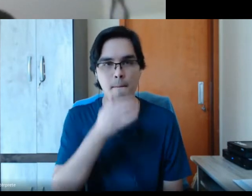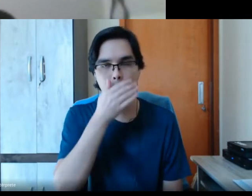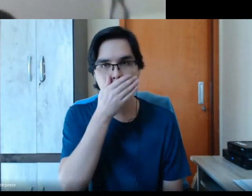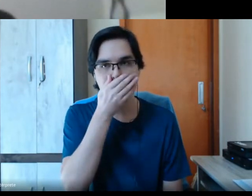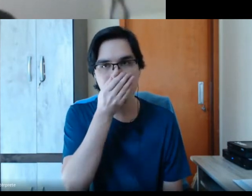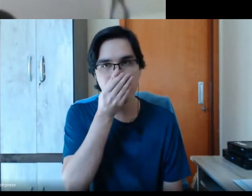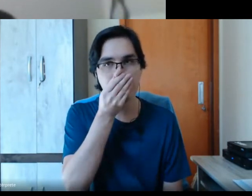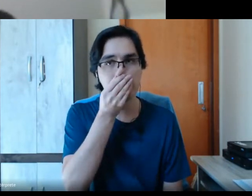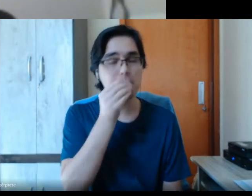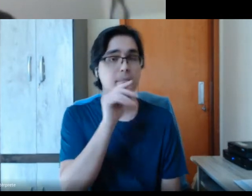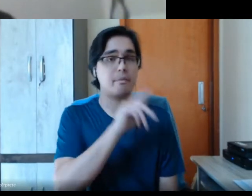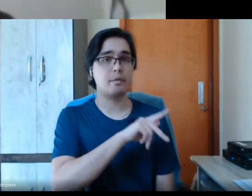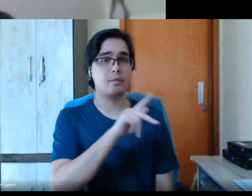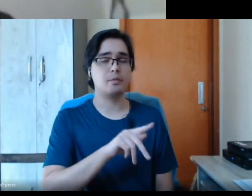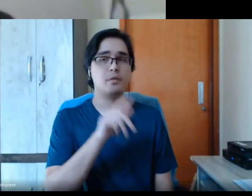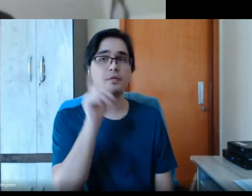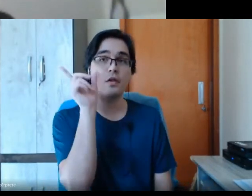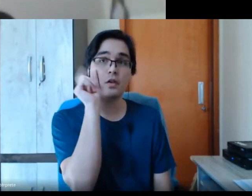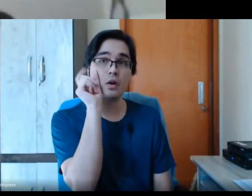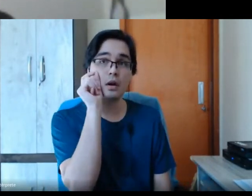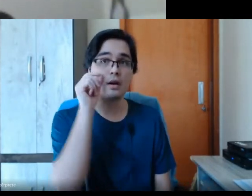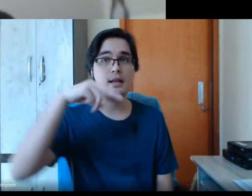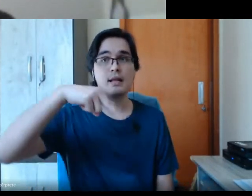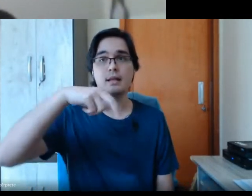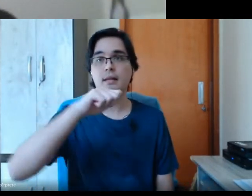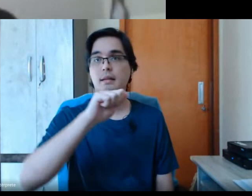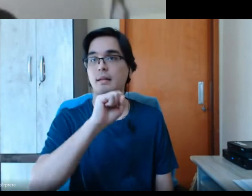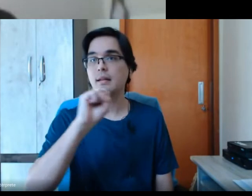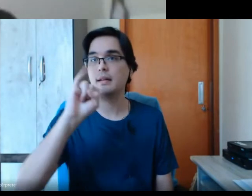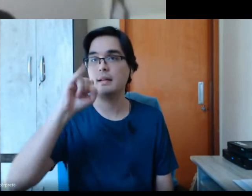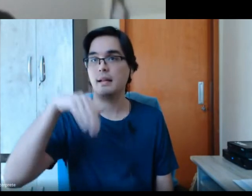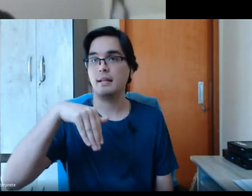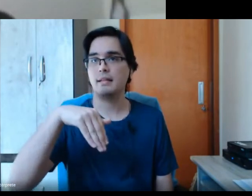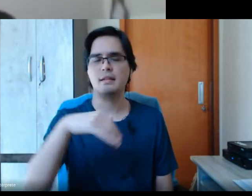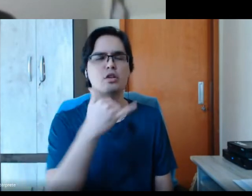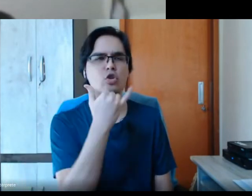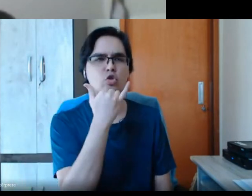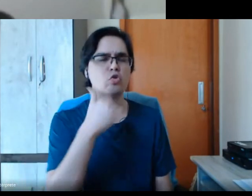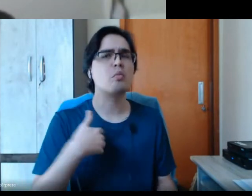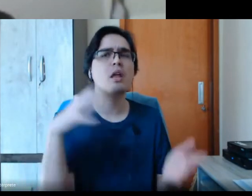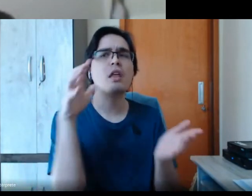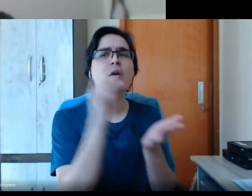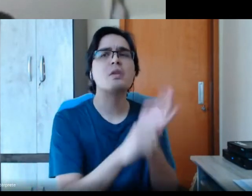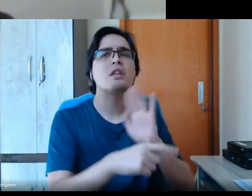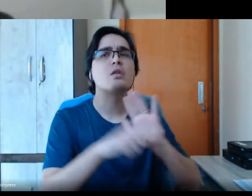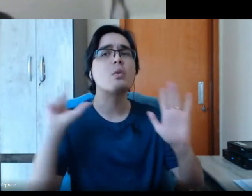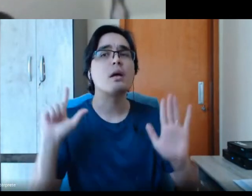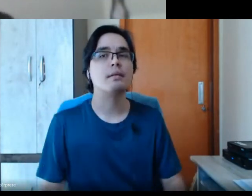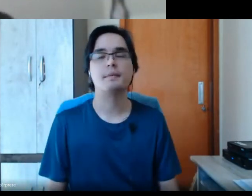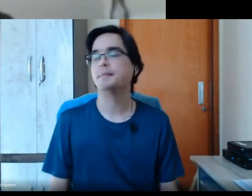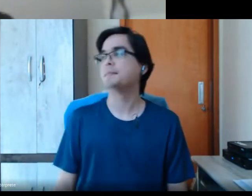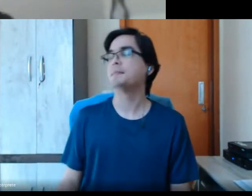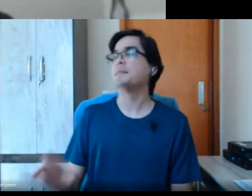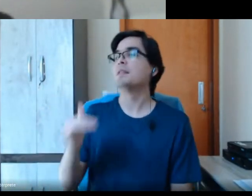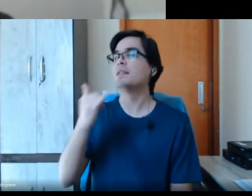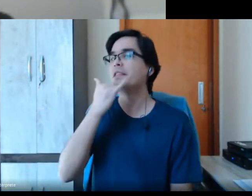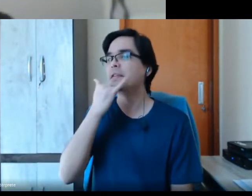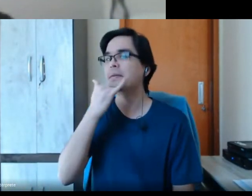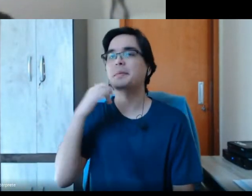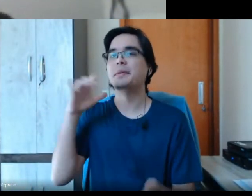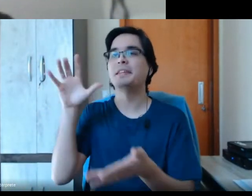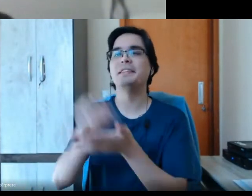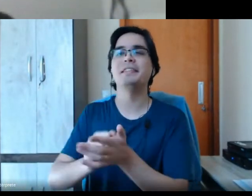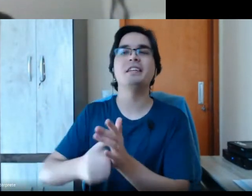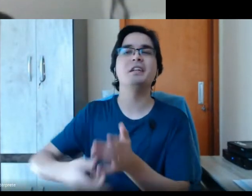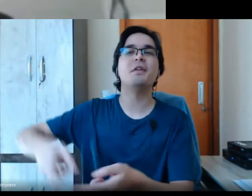Quando a aula acontece de forma síncrona. Porque a gente tinha aula de 4 horas, eu sei que isso não existe, né? Então,